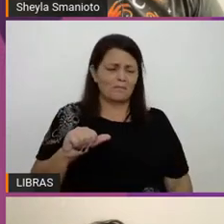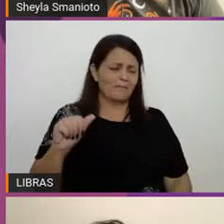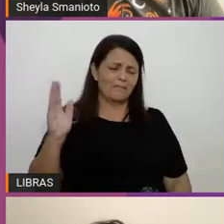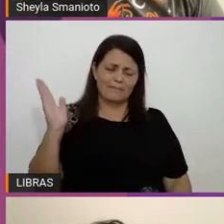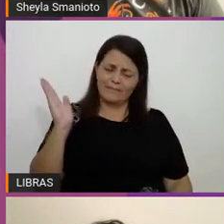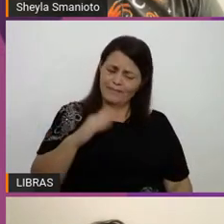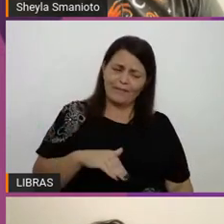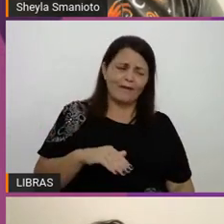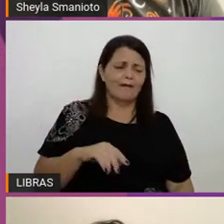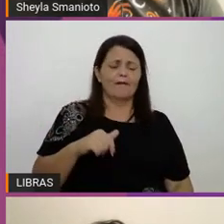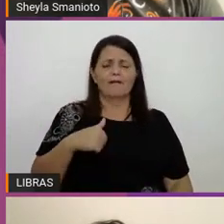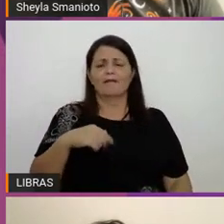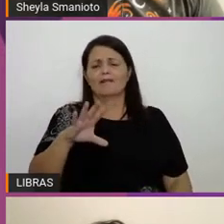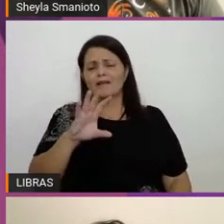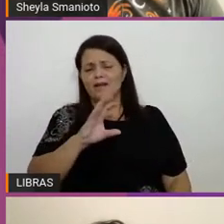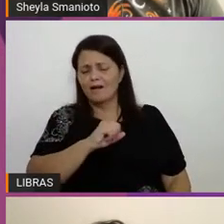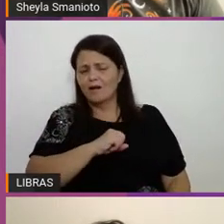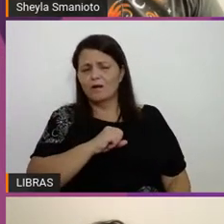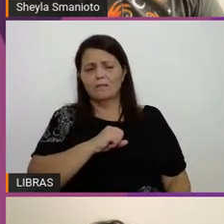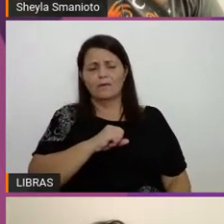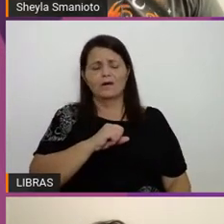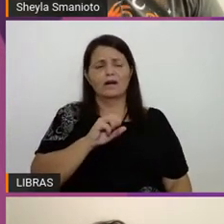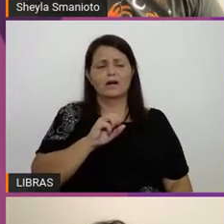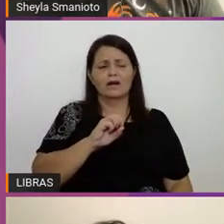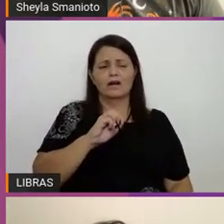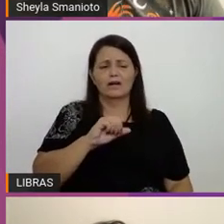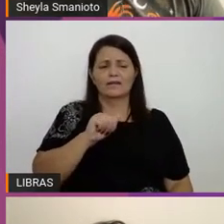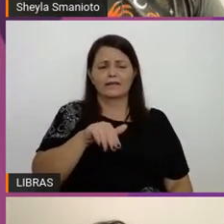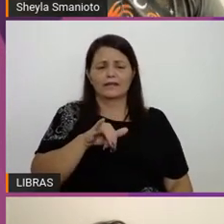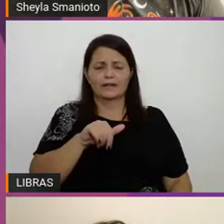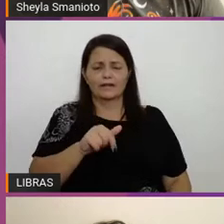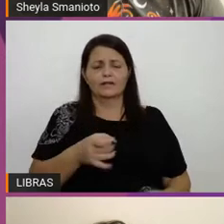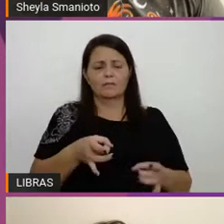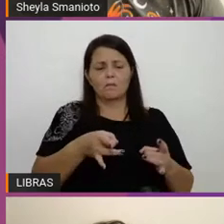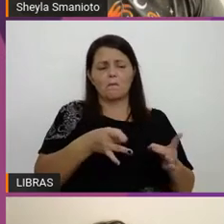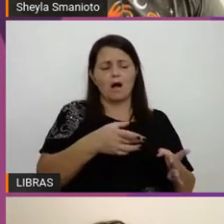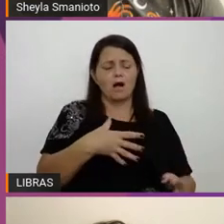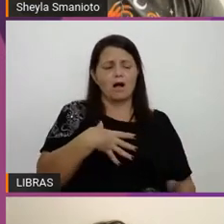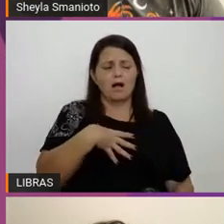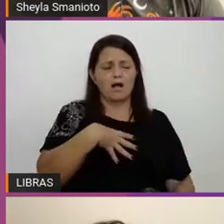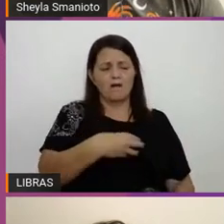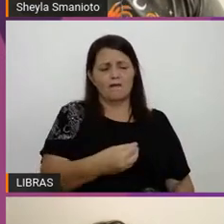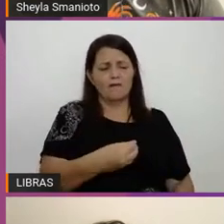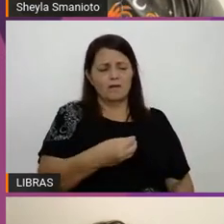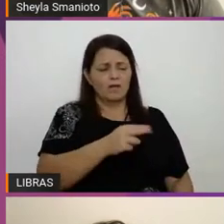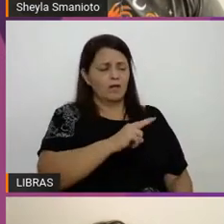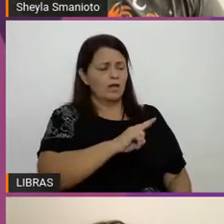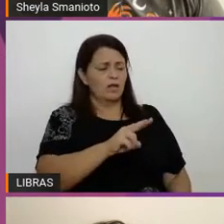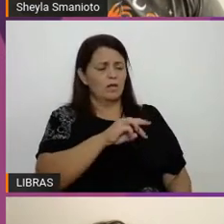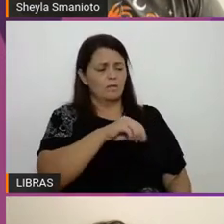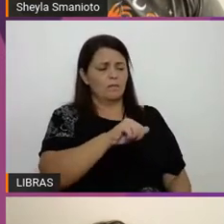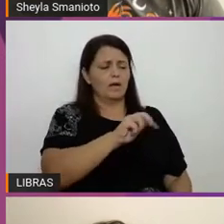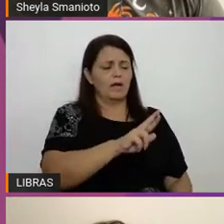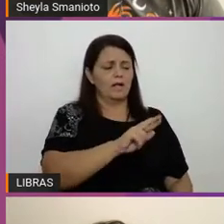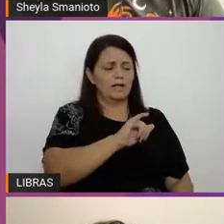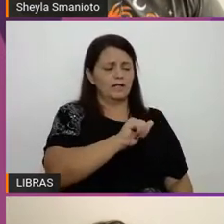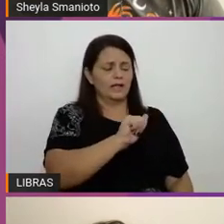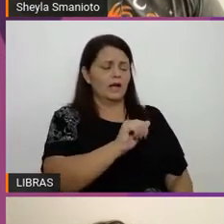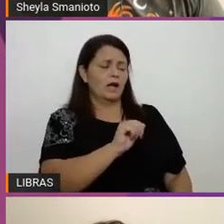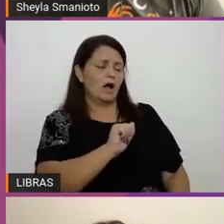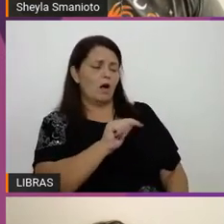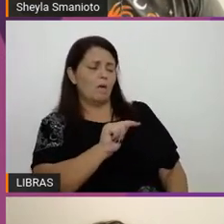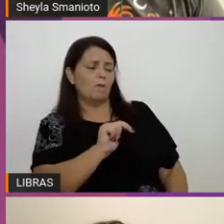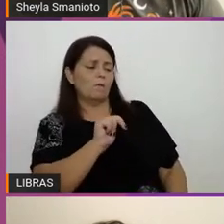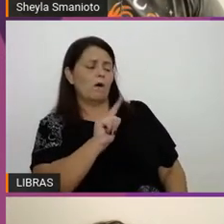traz na sorte a quem ama ali abandonar recém-nascida que recebe o nome de Maria Altamira